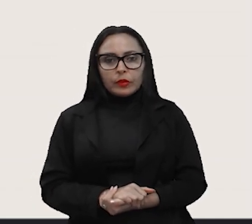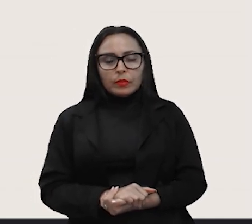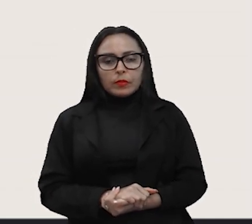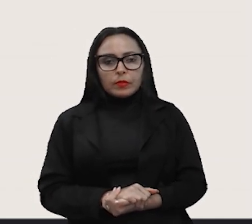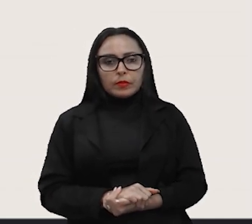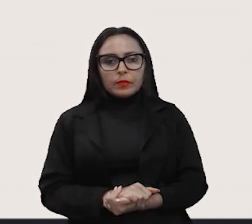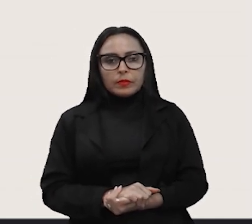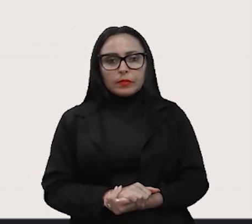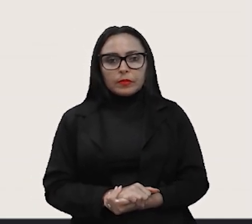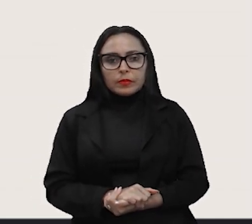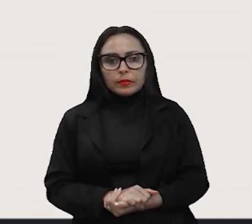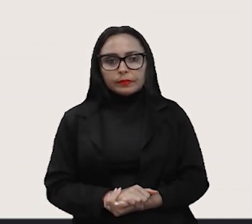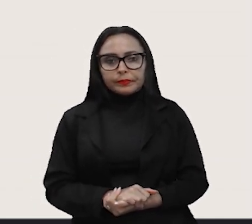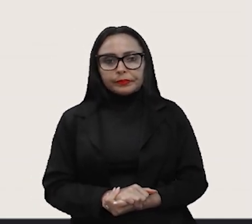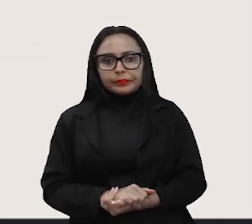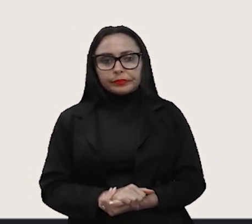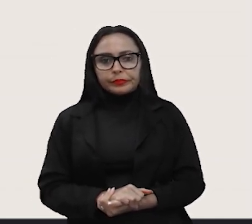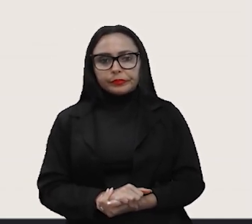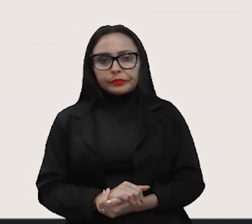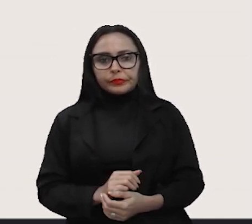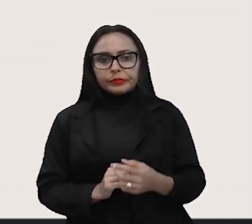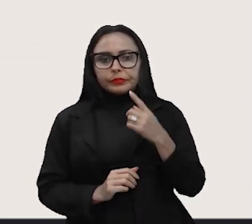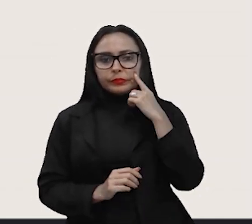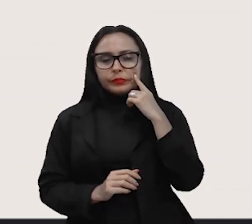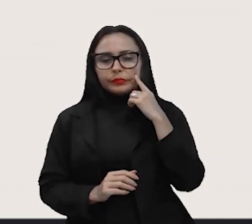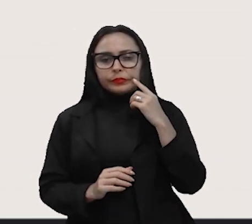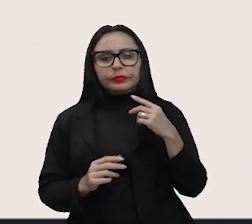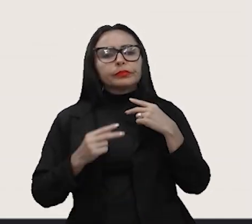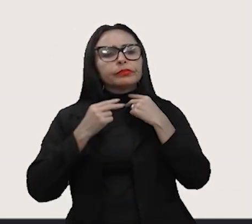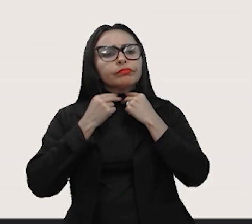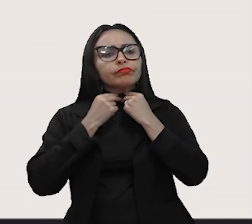glândulazinhas que são a tireoide,